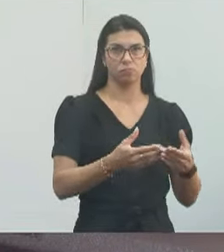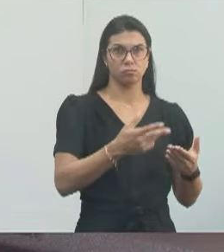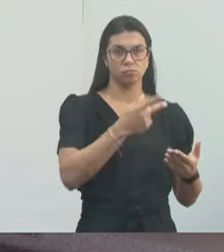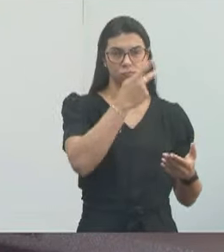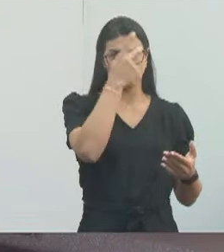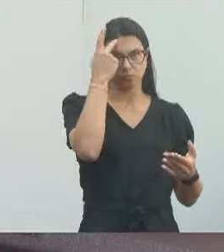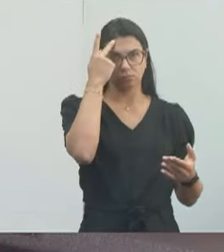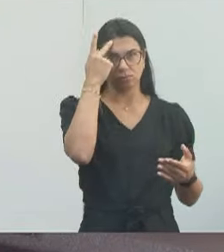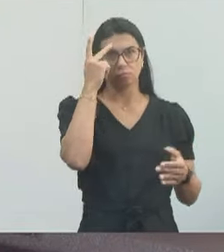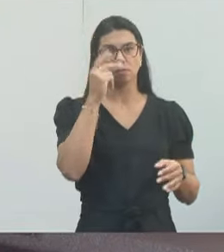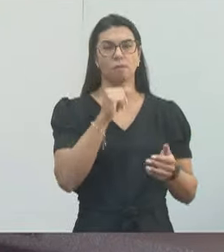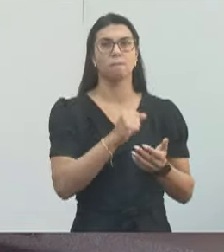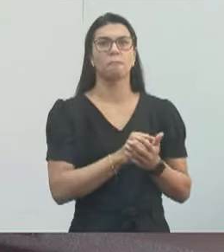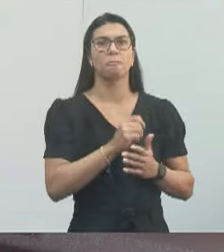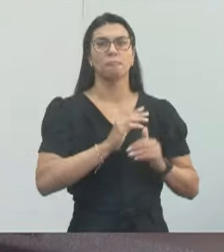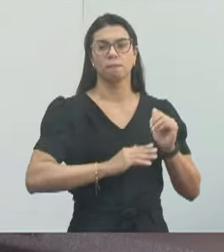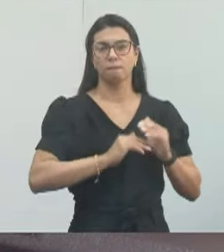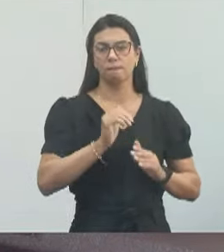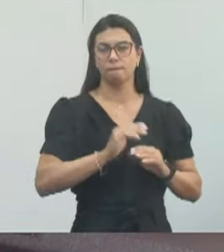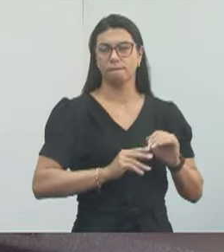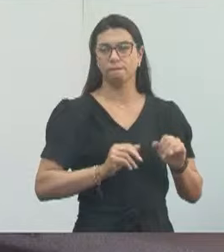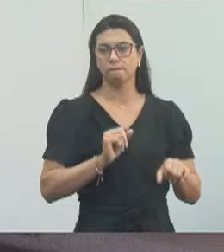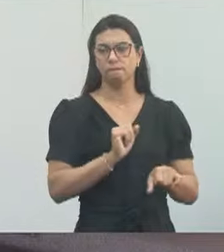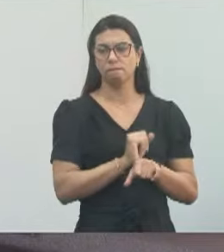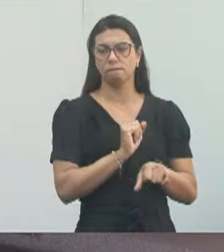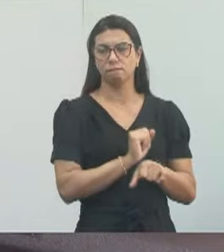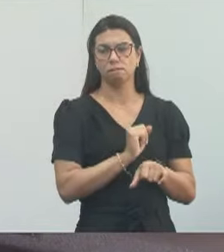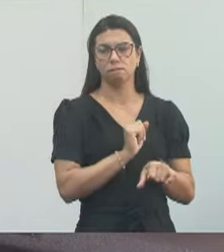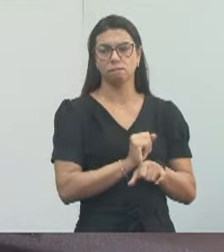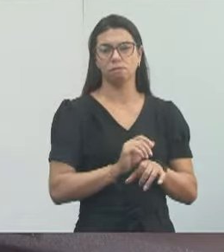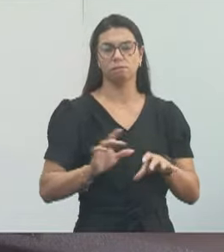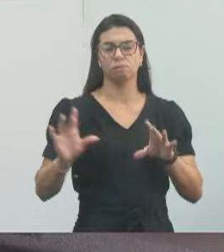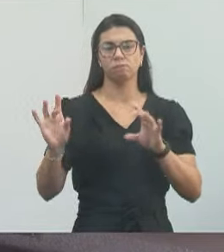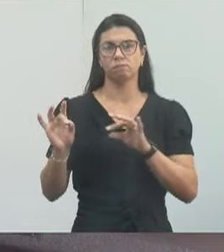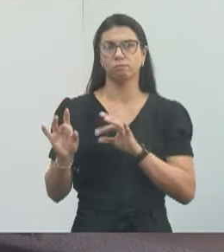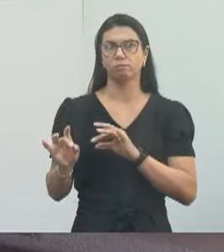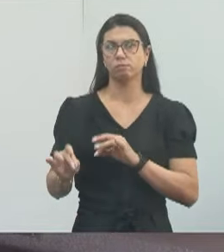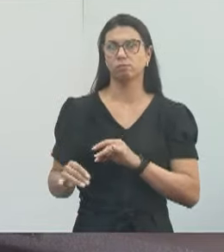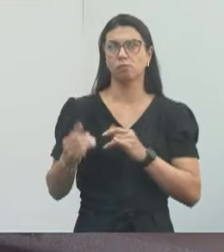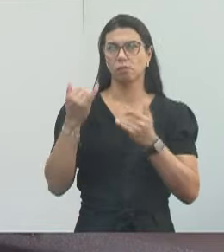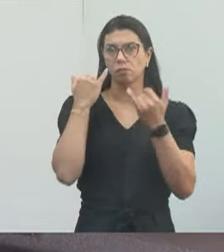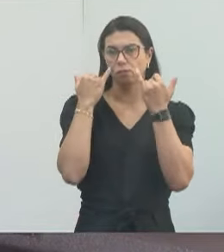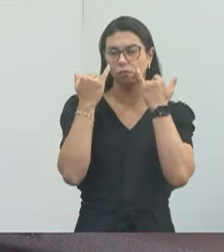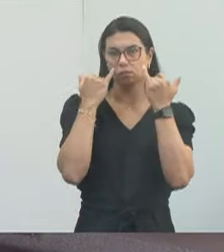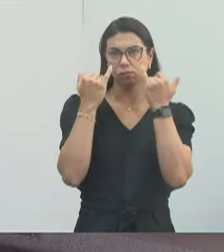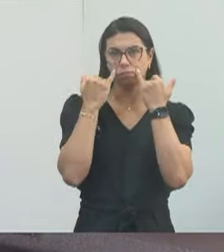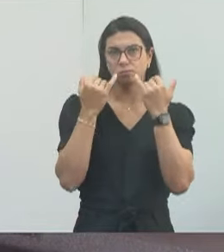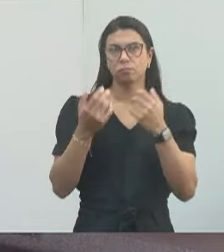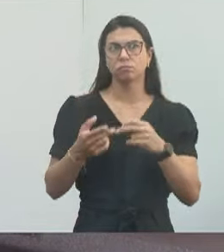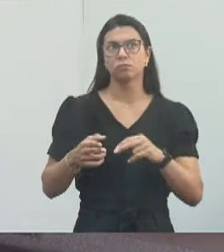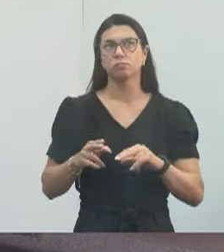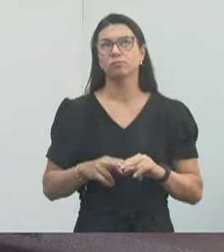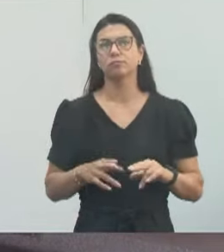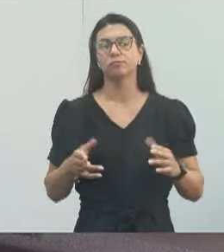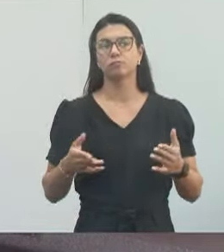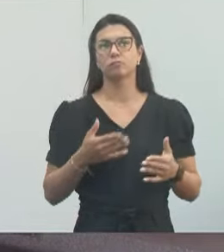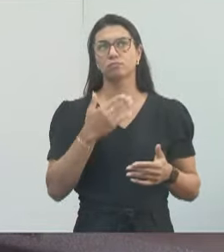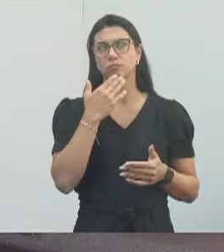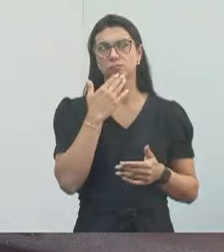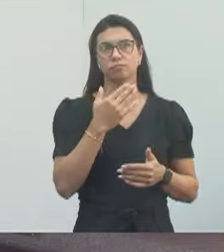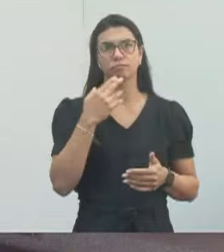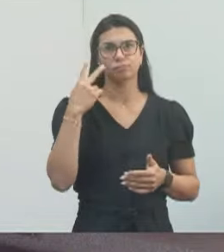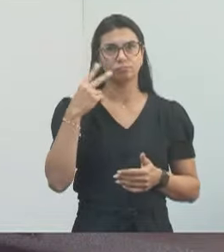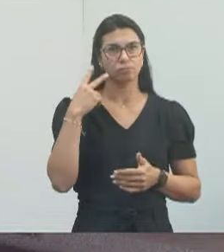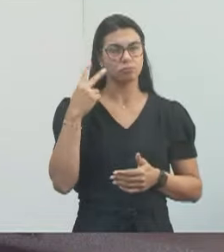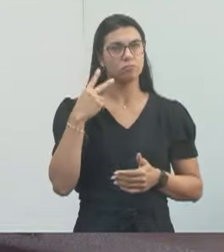suas demandas para levantamento de Tais informações Desta forma informamos a nobre vereadora que a